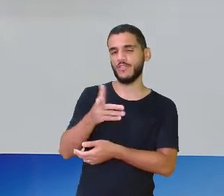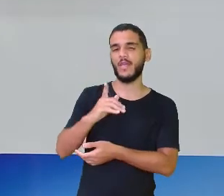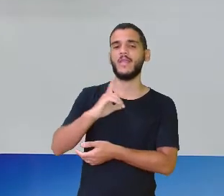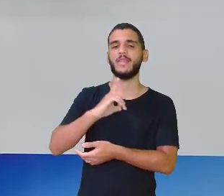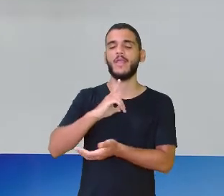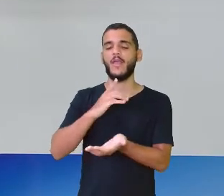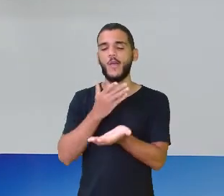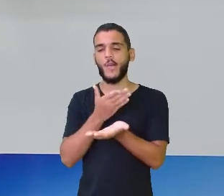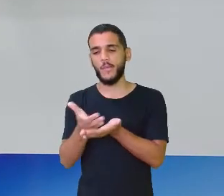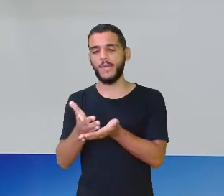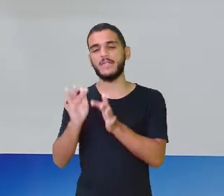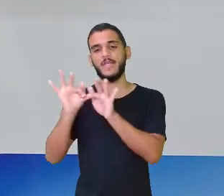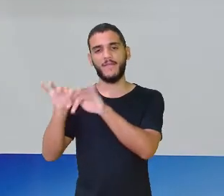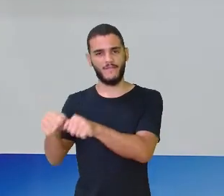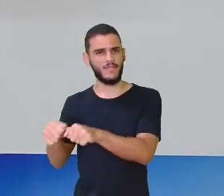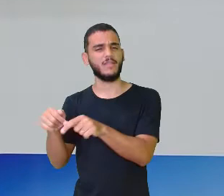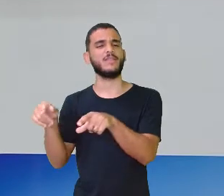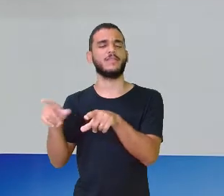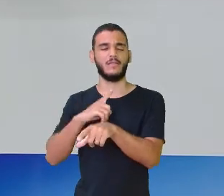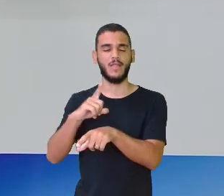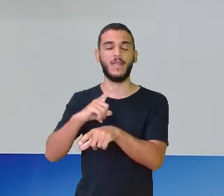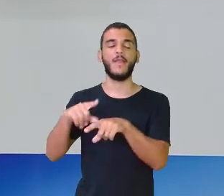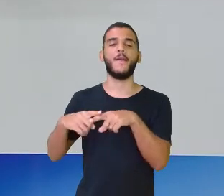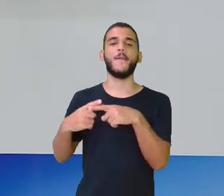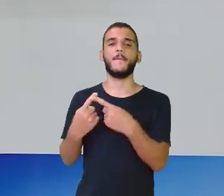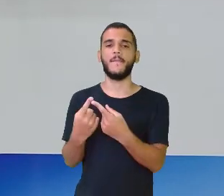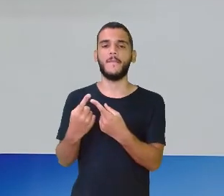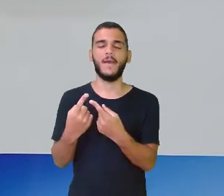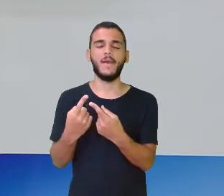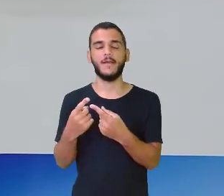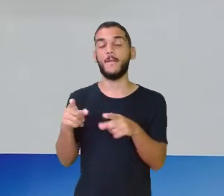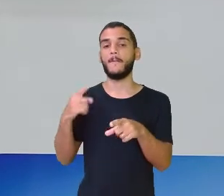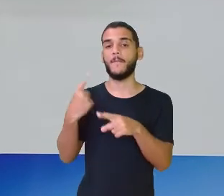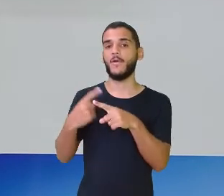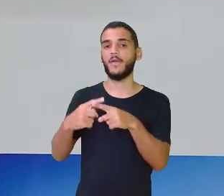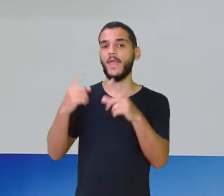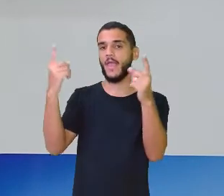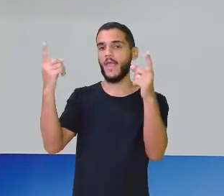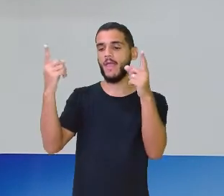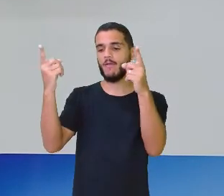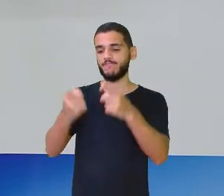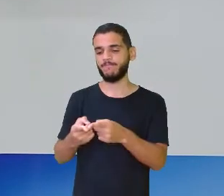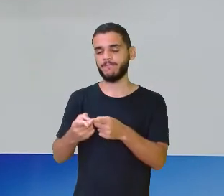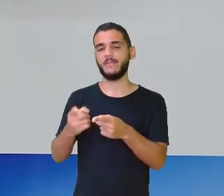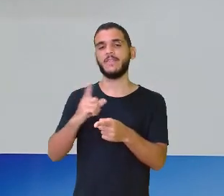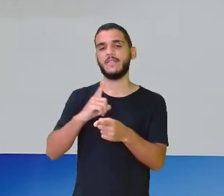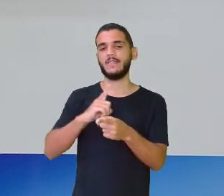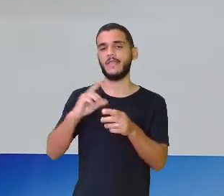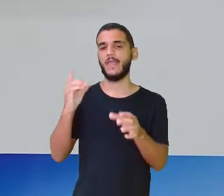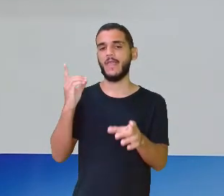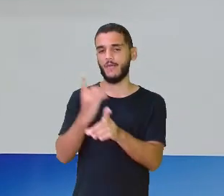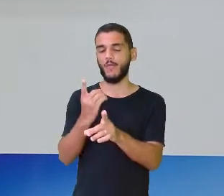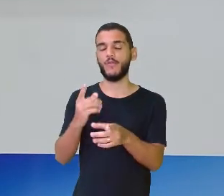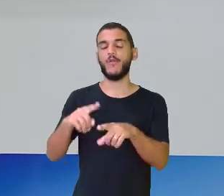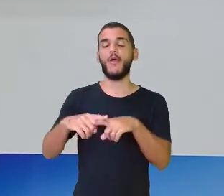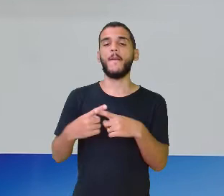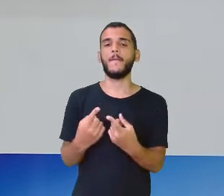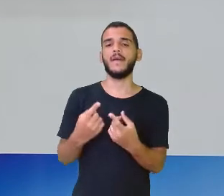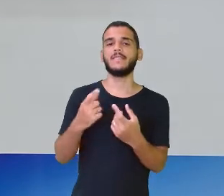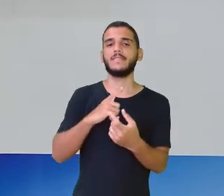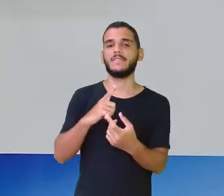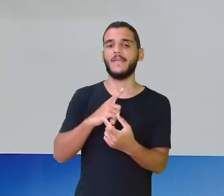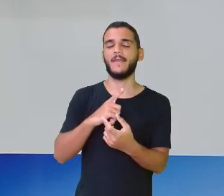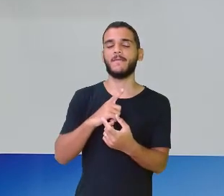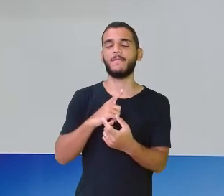tem final, que é onde eles se encontram nos vértices, certo? Quando eu falo de ângulo, eu falo de semi-reta. Eles têm mesma